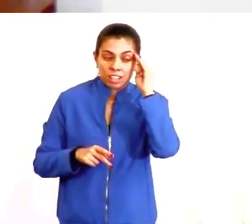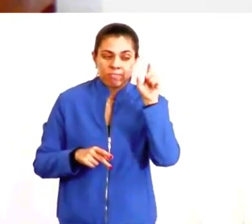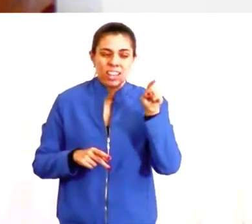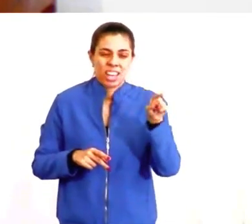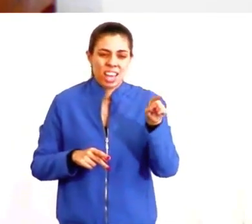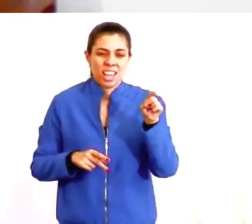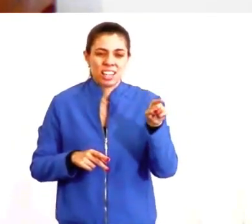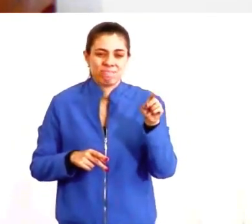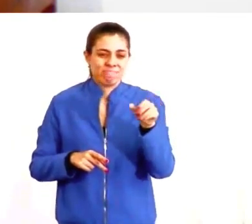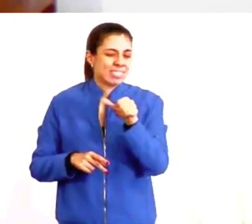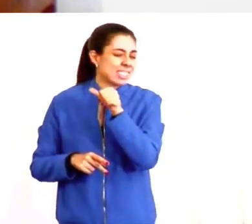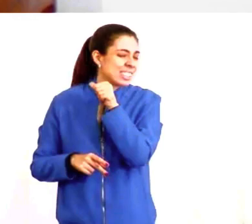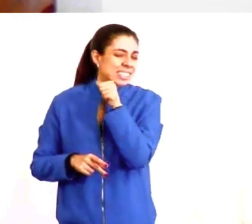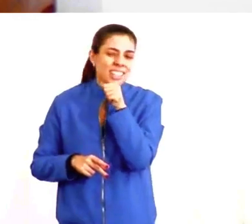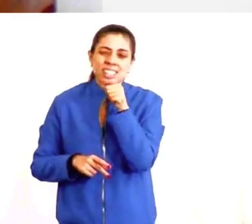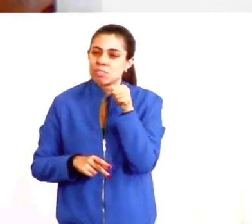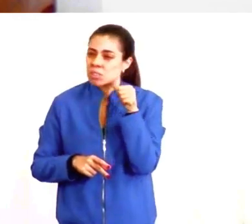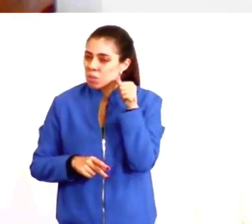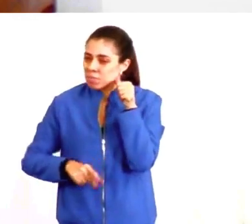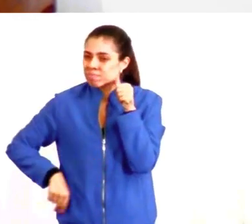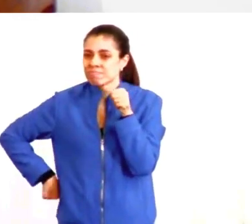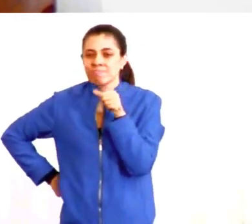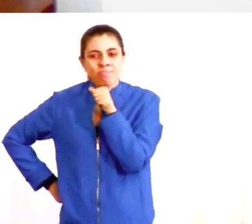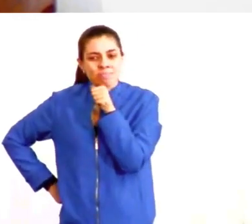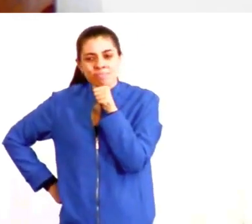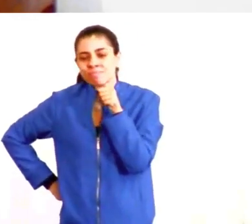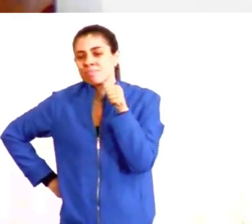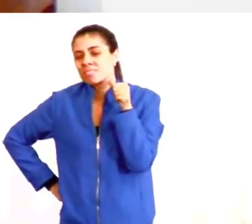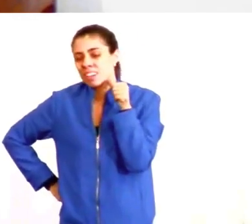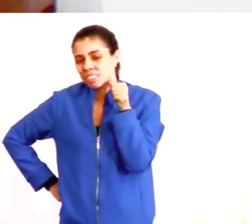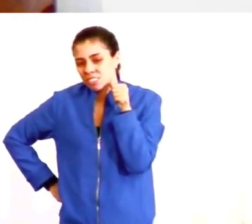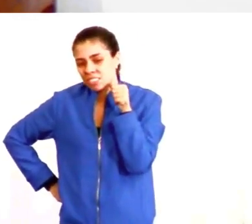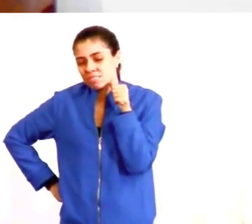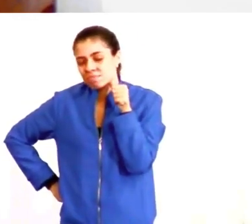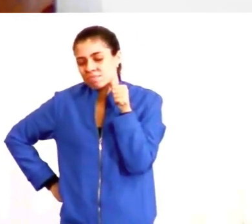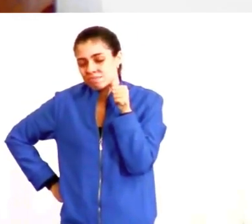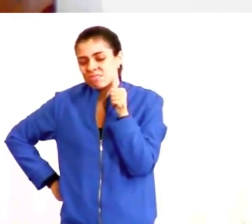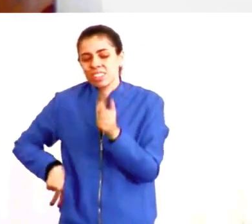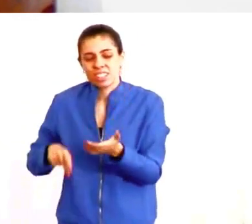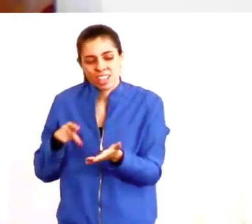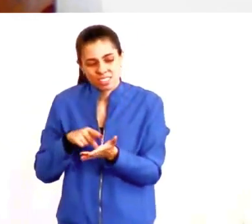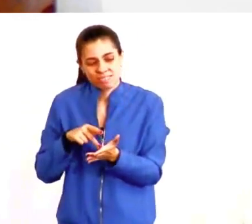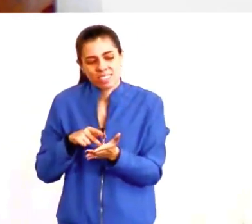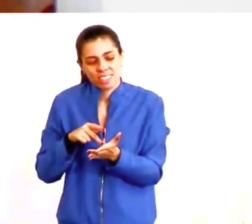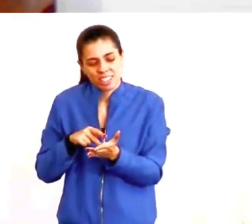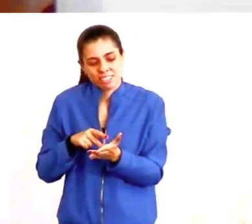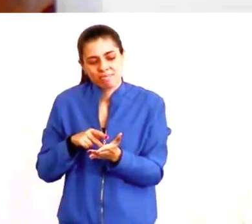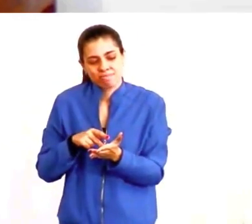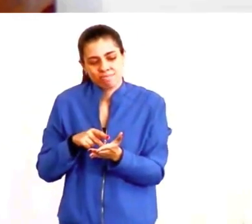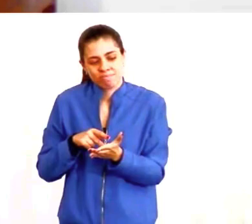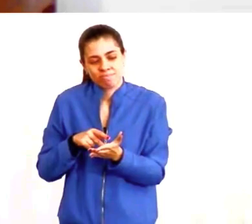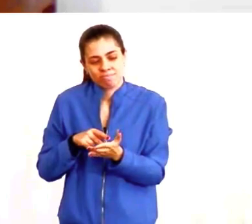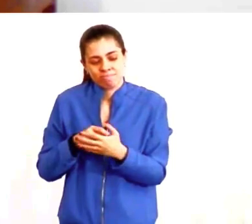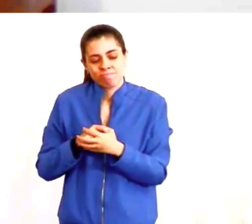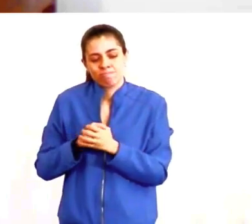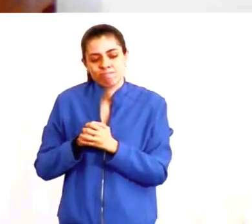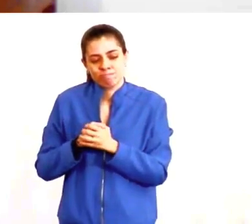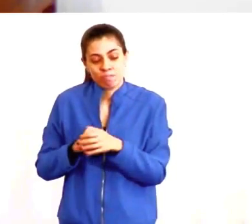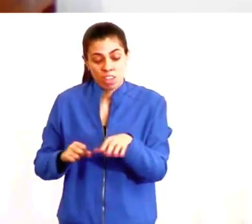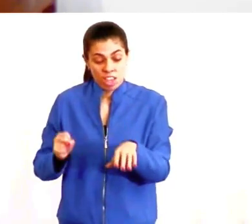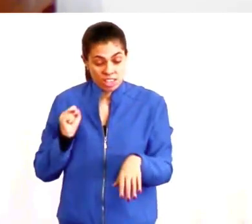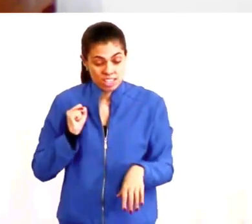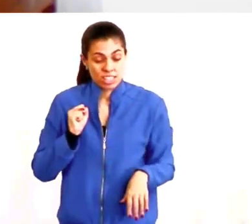de maneira voluntária, ou seja, para nós, sem custo nenhum para nós, agora era o sumo sacerdote, segundo a ordem